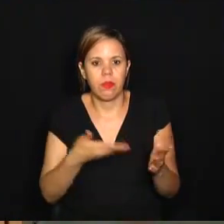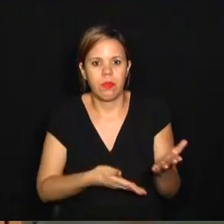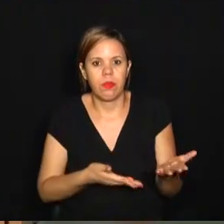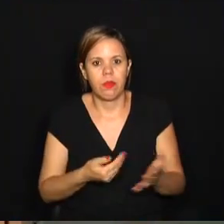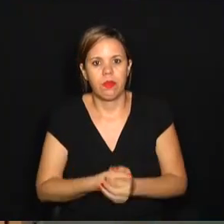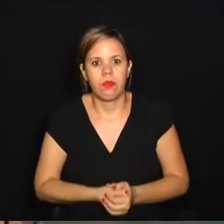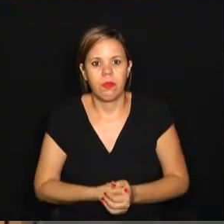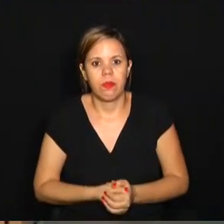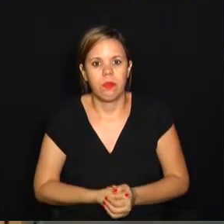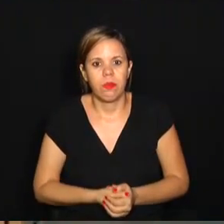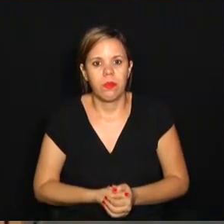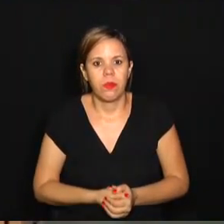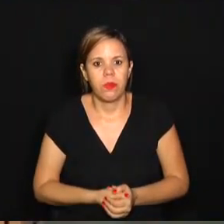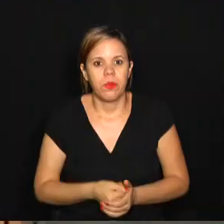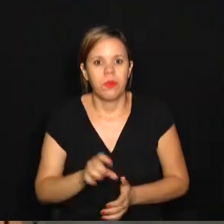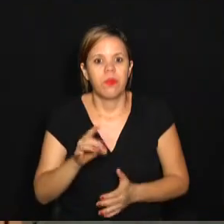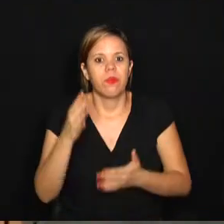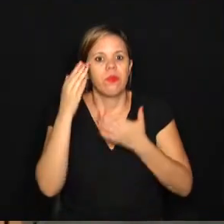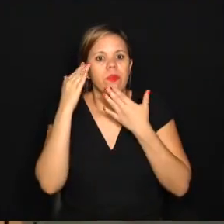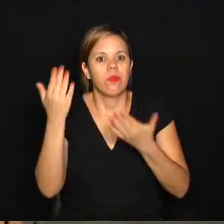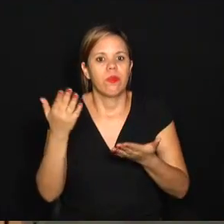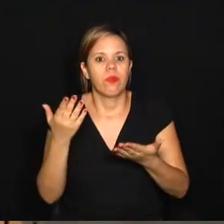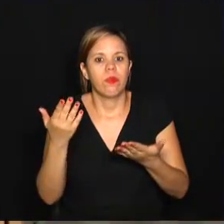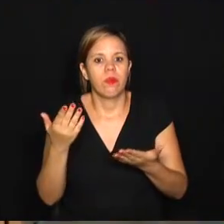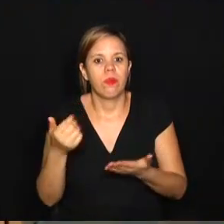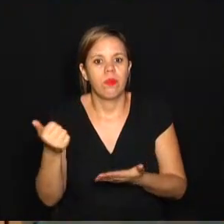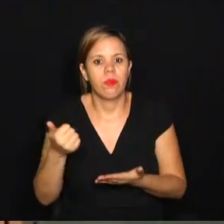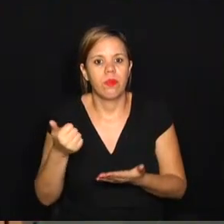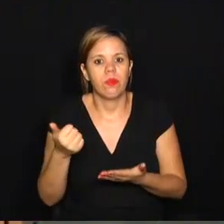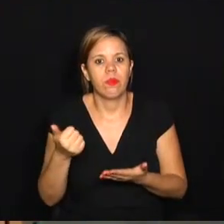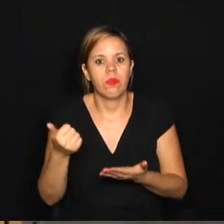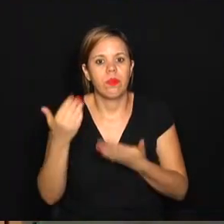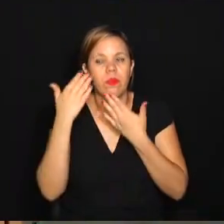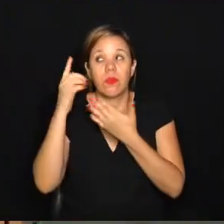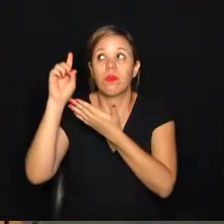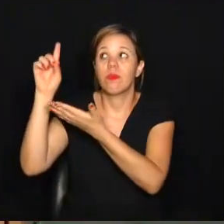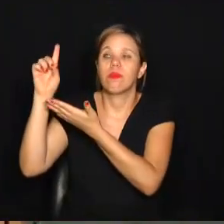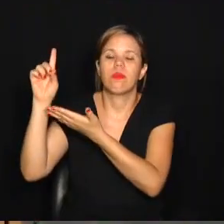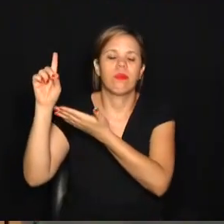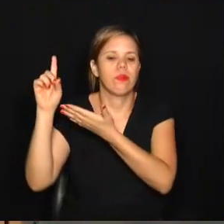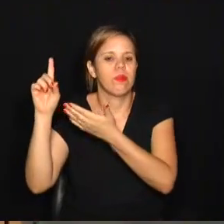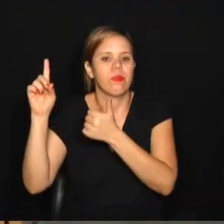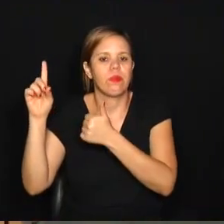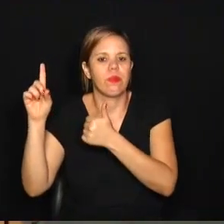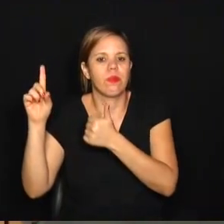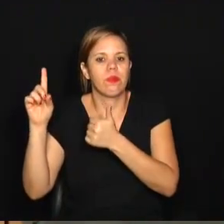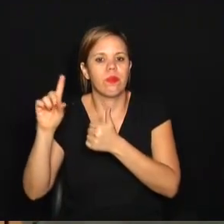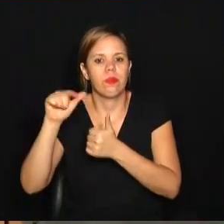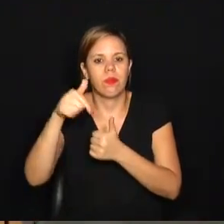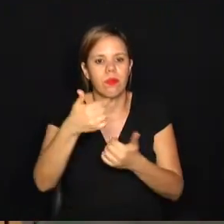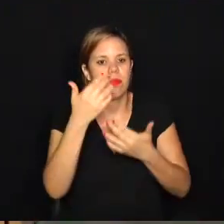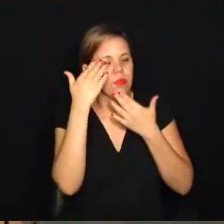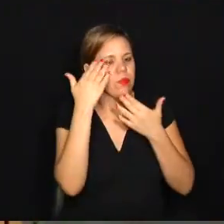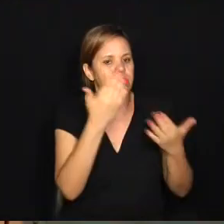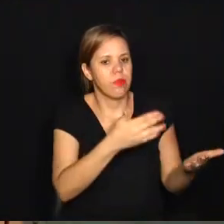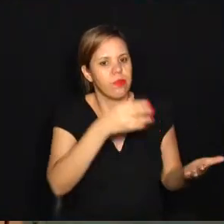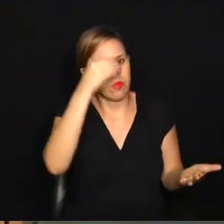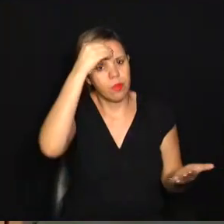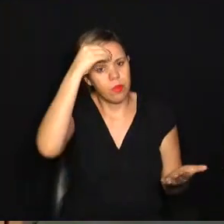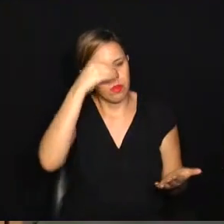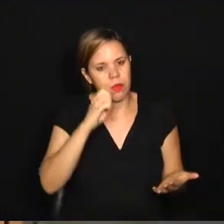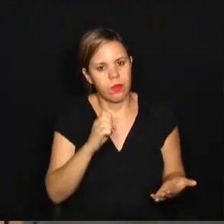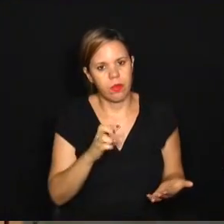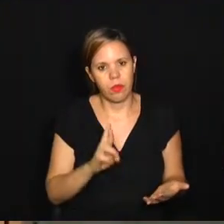Então, eu só tenho que agradecer. Primeiro, eu gostaria de agradecer a Deus, ao meu sobrinho